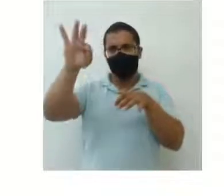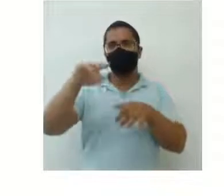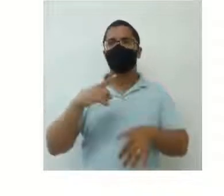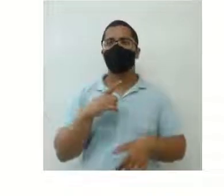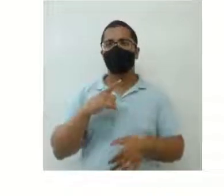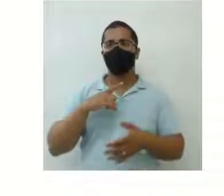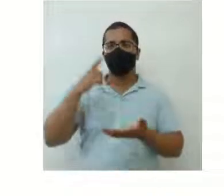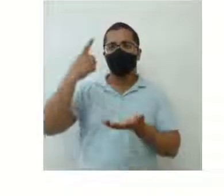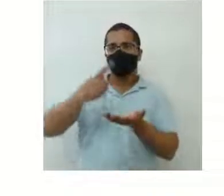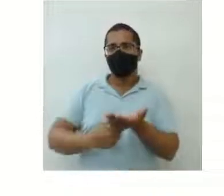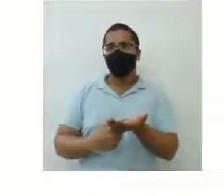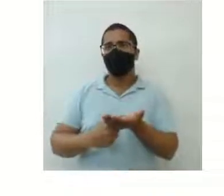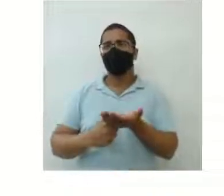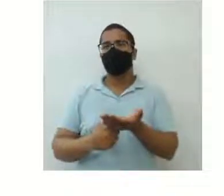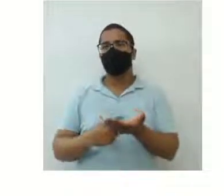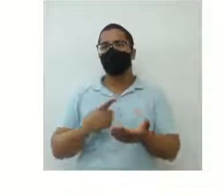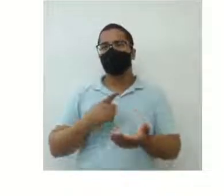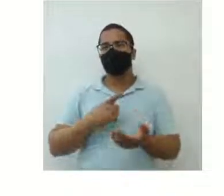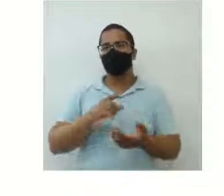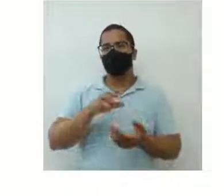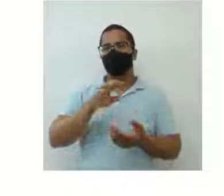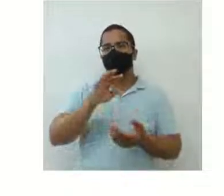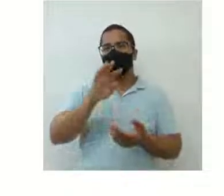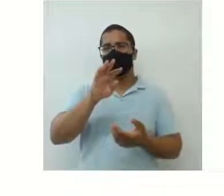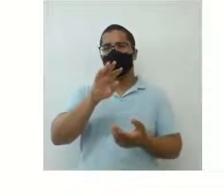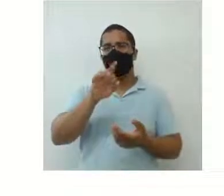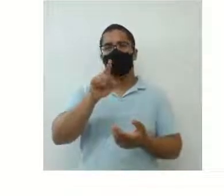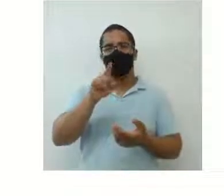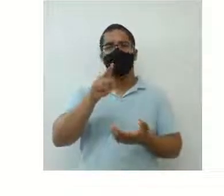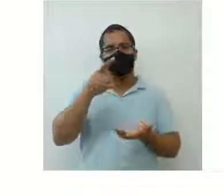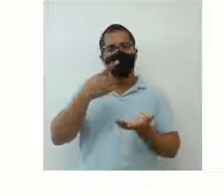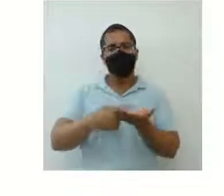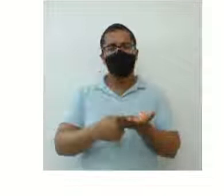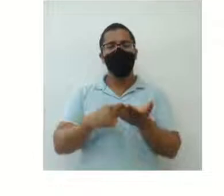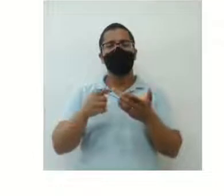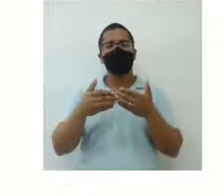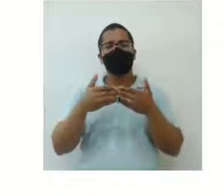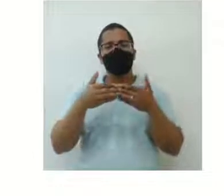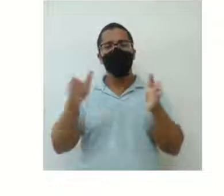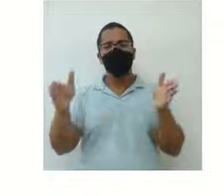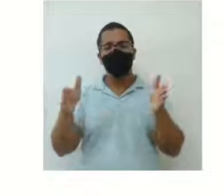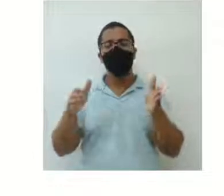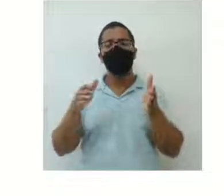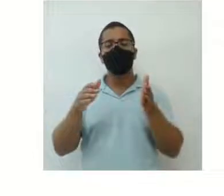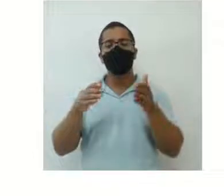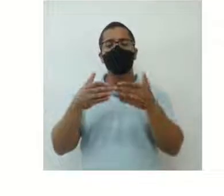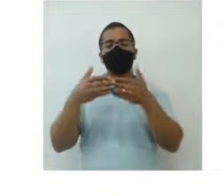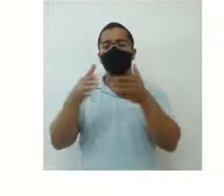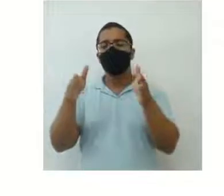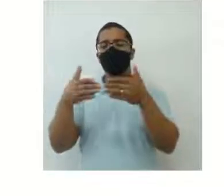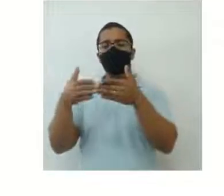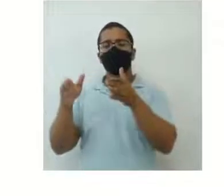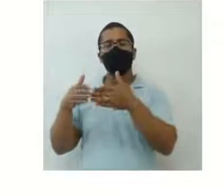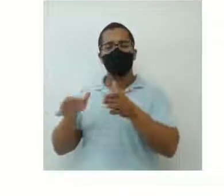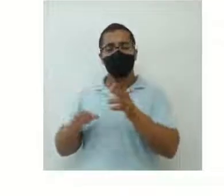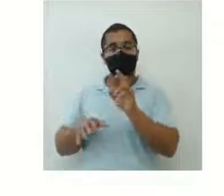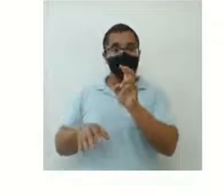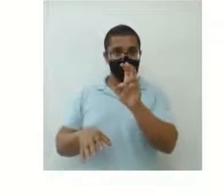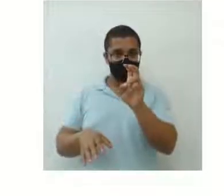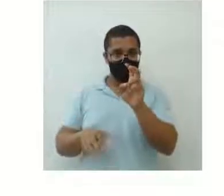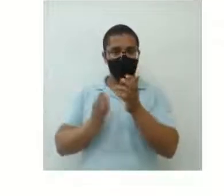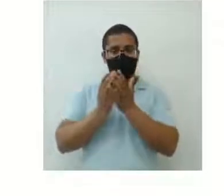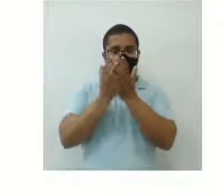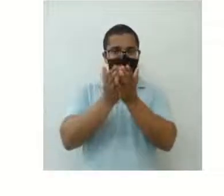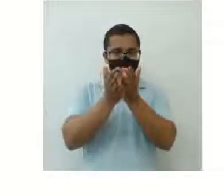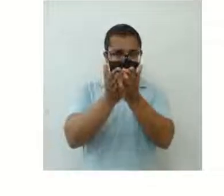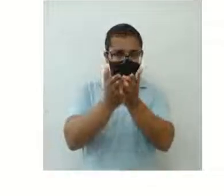em 1842, né? Que vai impor que a abertura de 5 portos chineses e a entrega de Hong